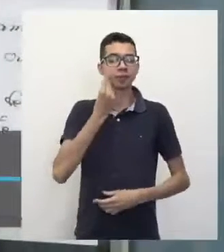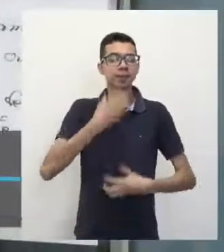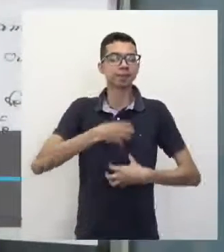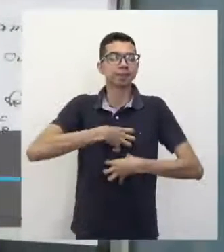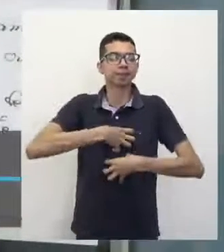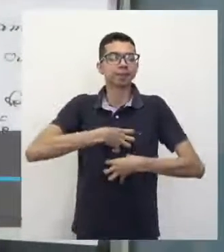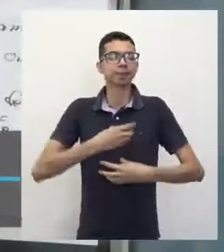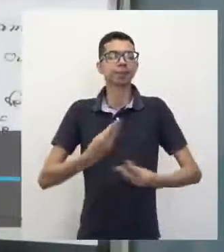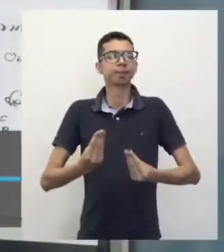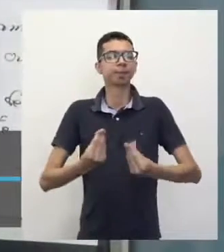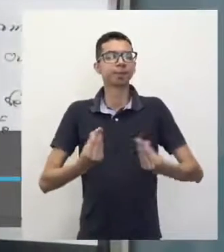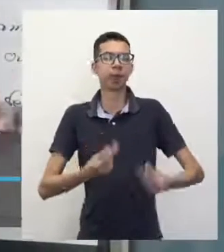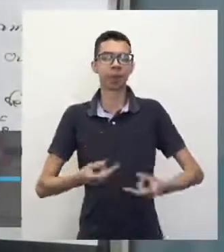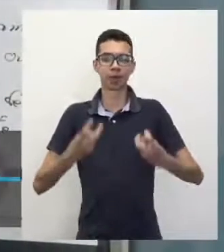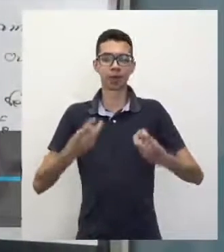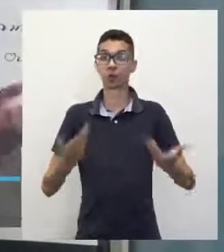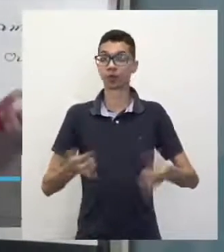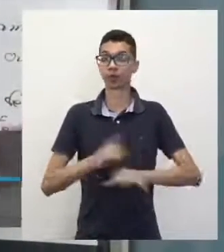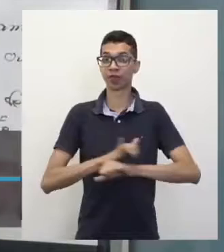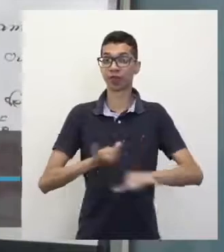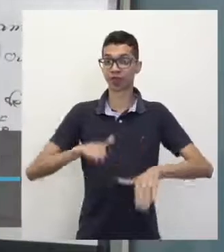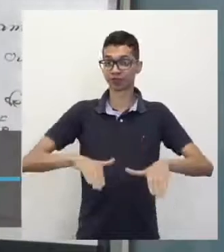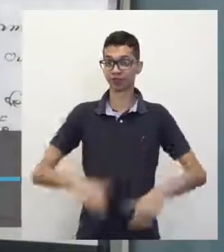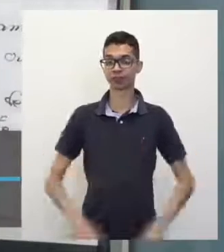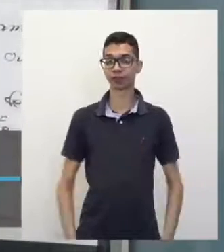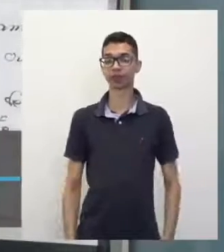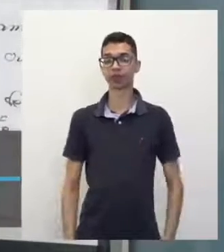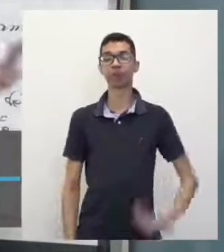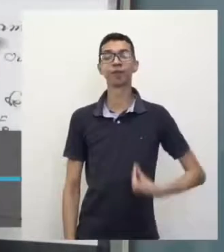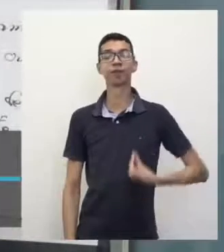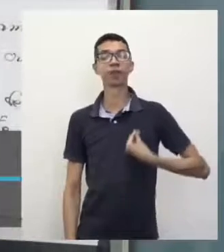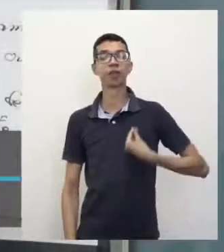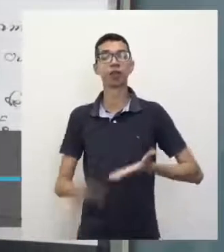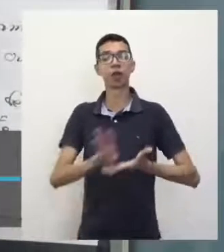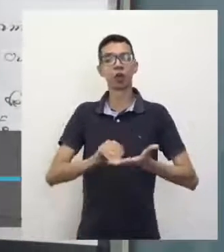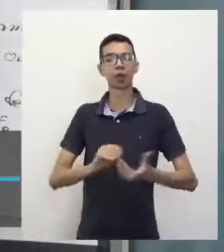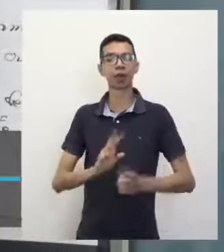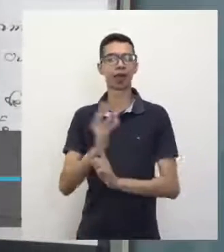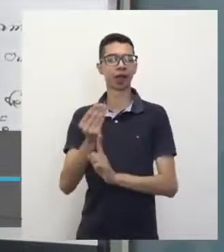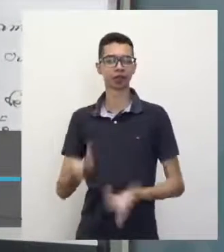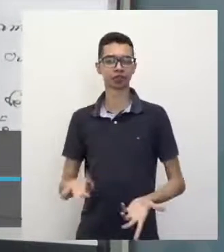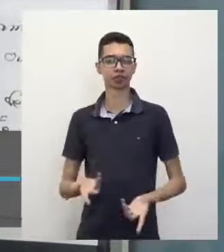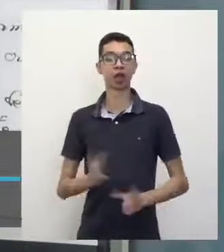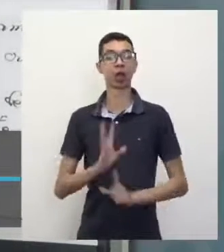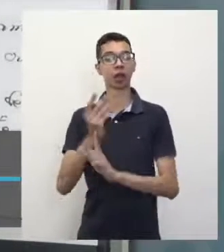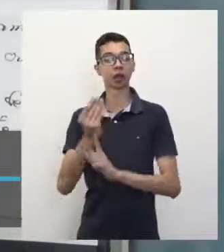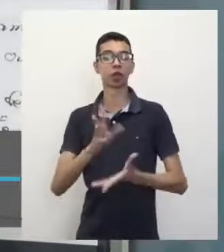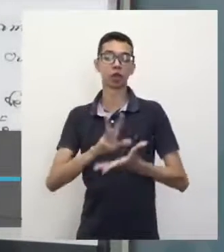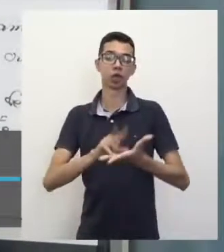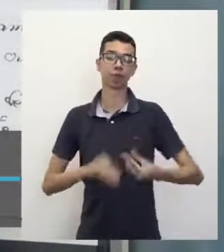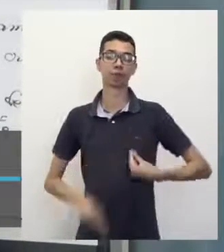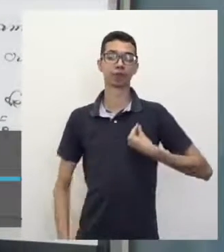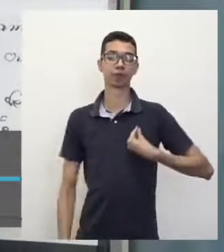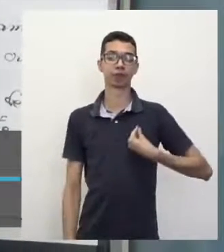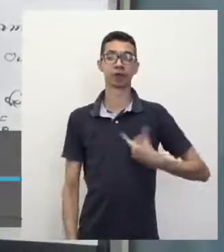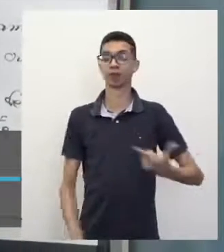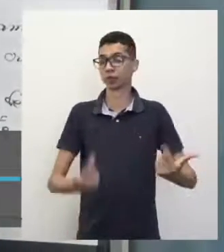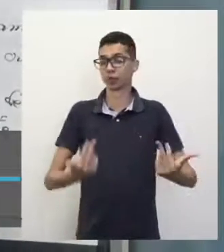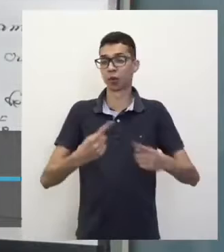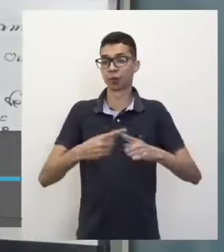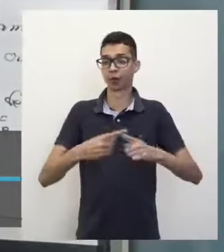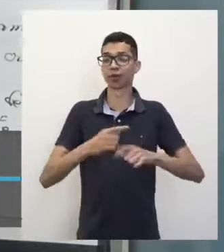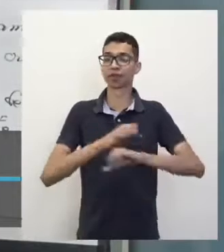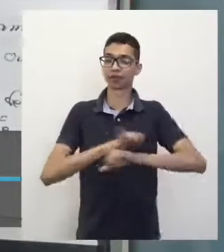fala que a vida imita a arte, ou a arte imita a vida, né, vice-versa aí, a gente está falando justamente dessas